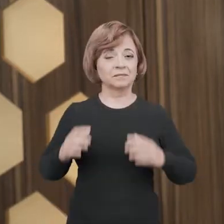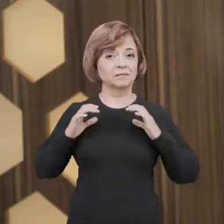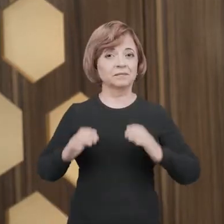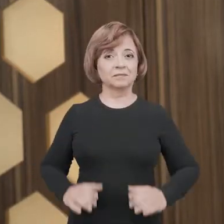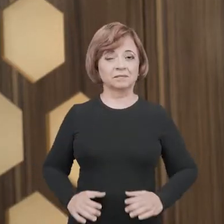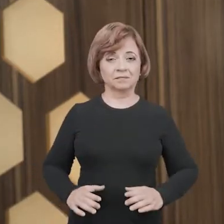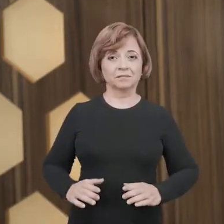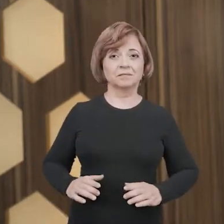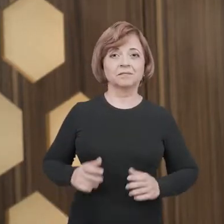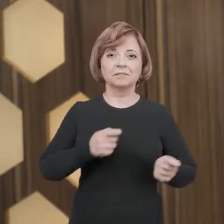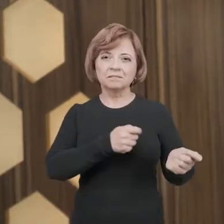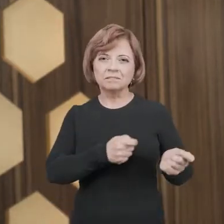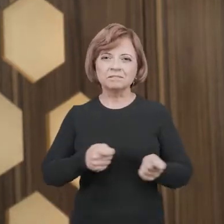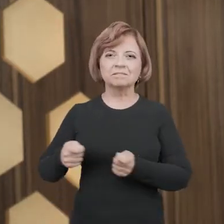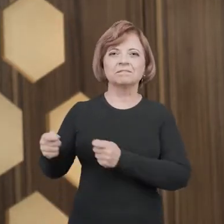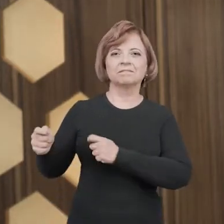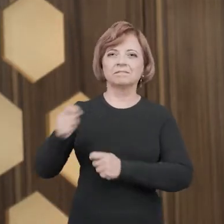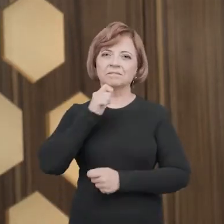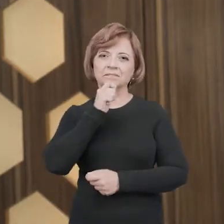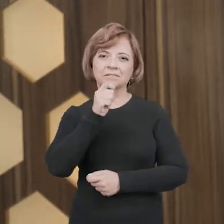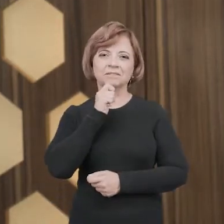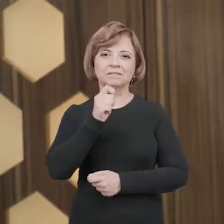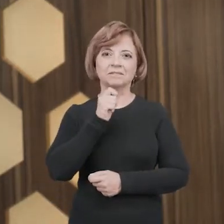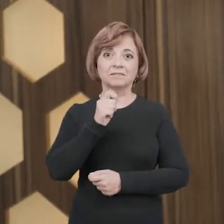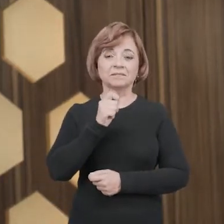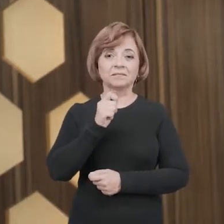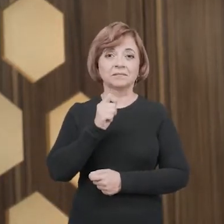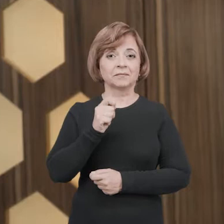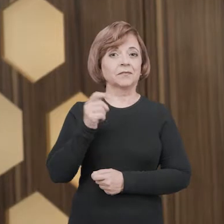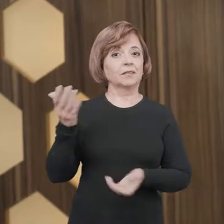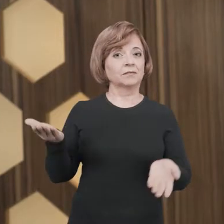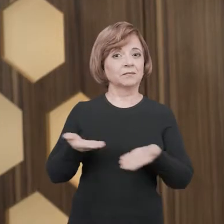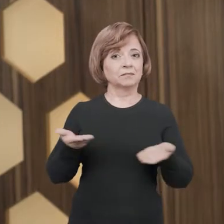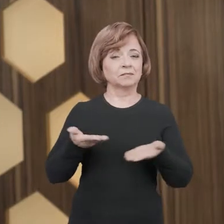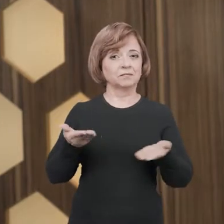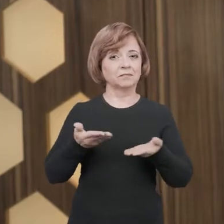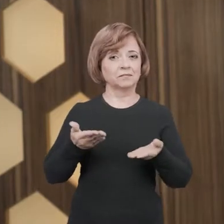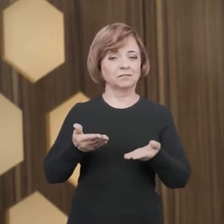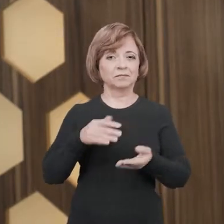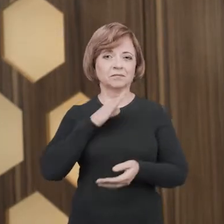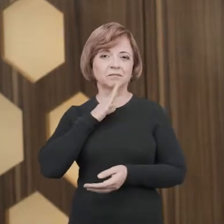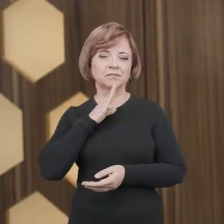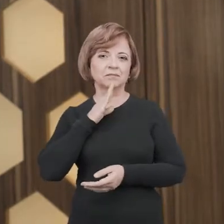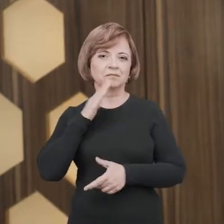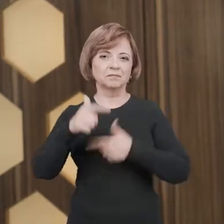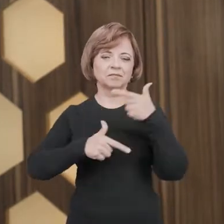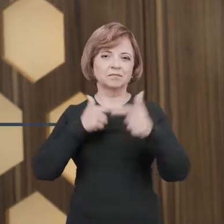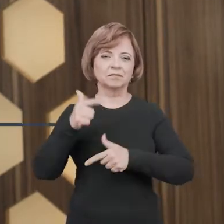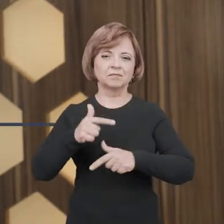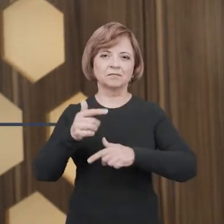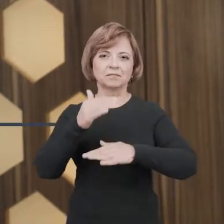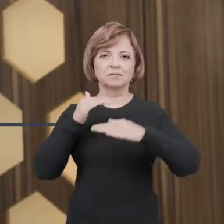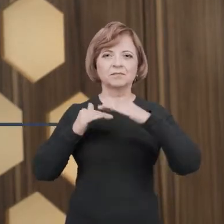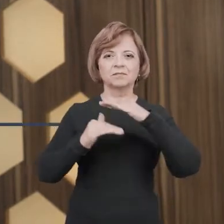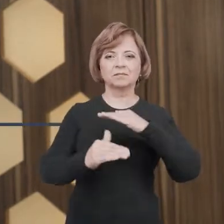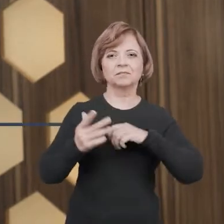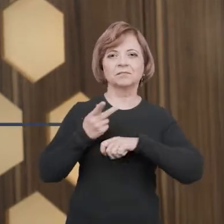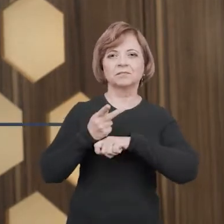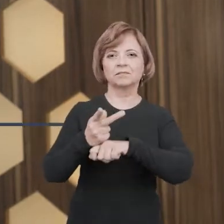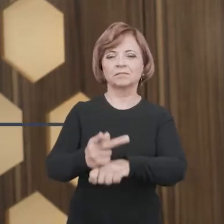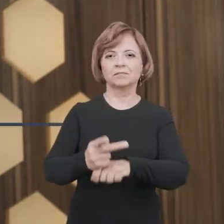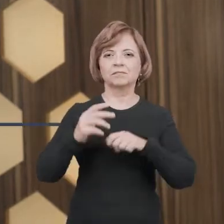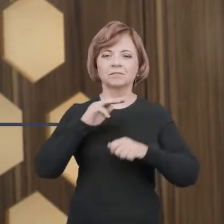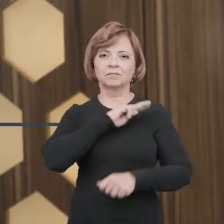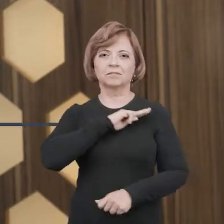O MP Cidadão traz mais uma série especial de entrevistas. Desta vez, iremos ficar por dentro do trabalho das subprocuradorias do